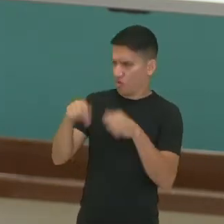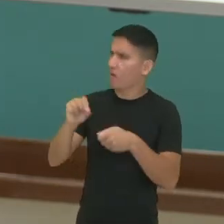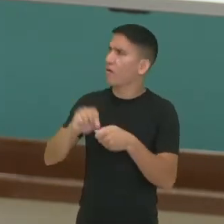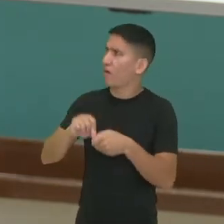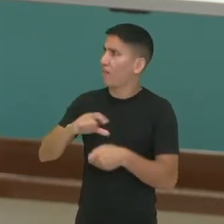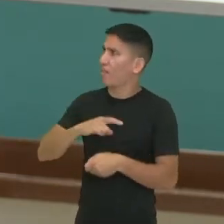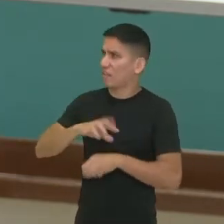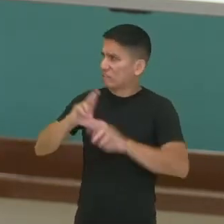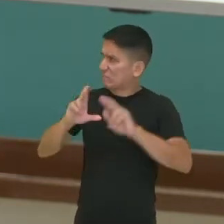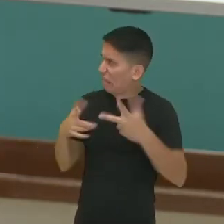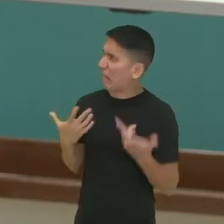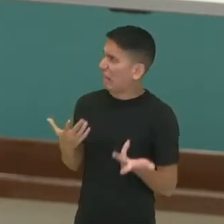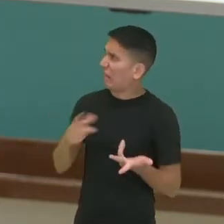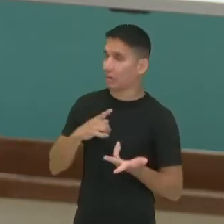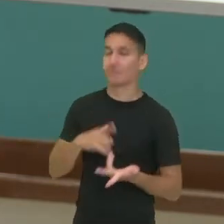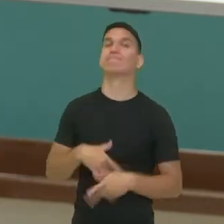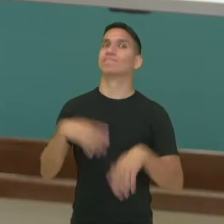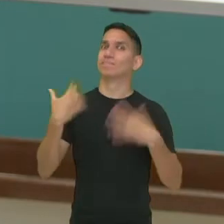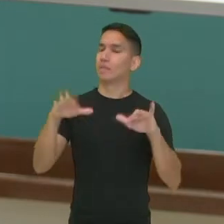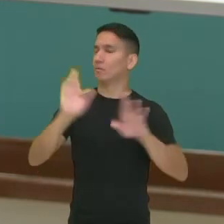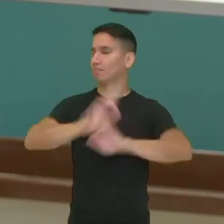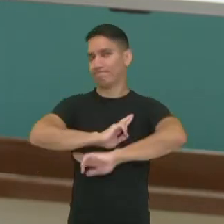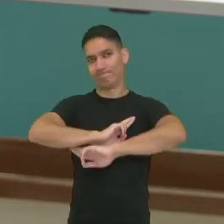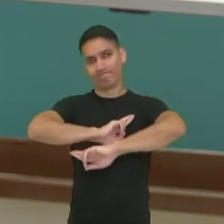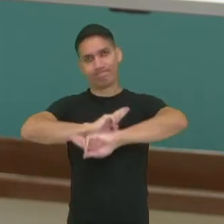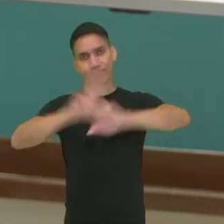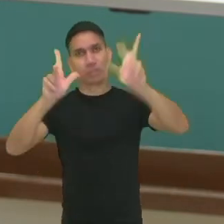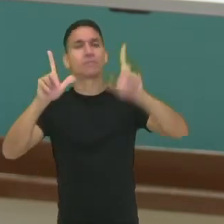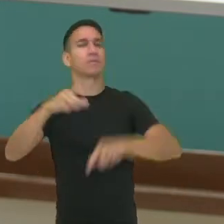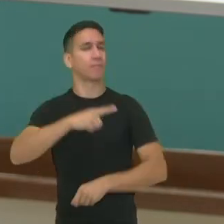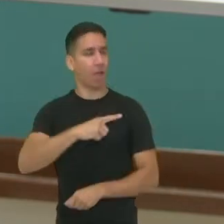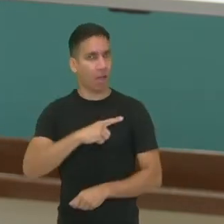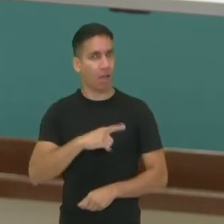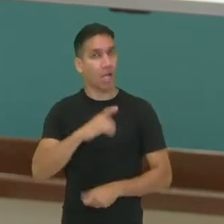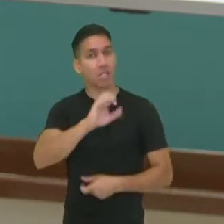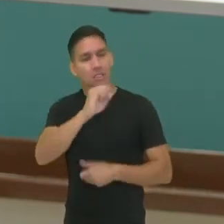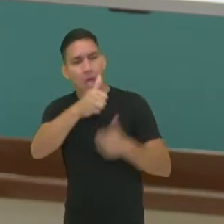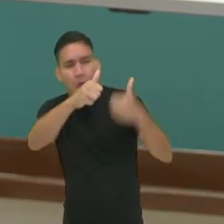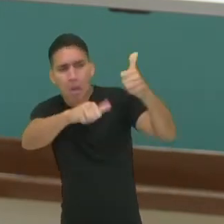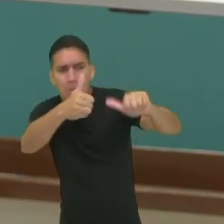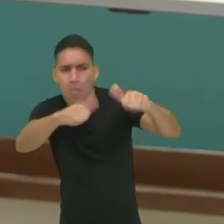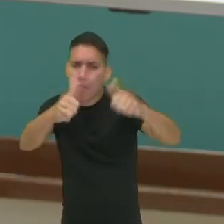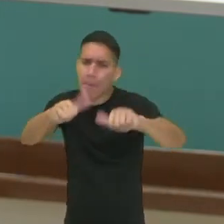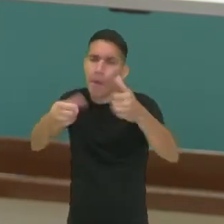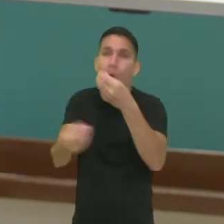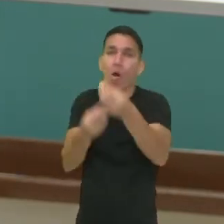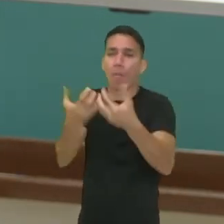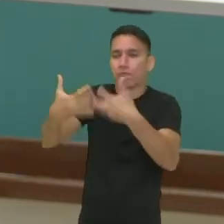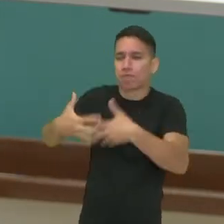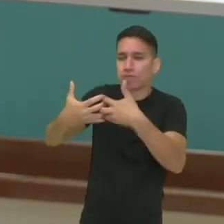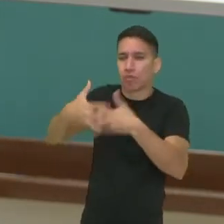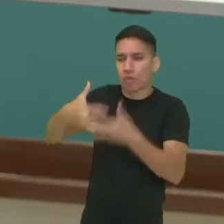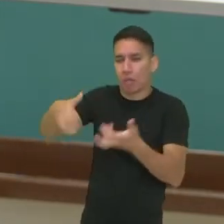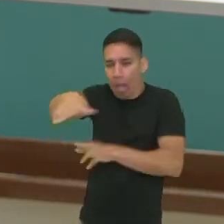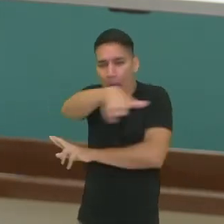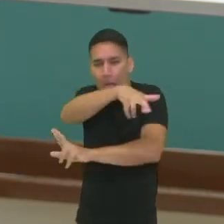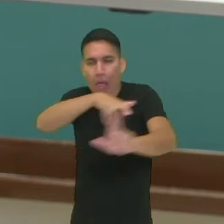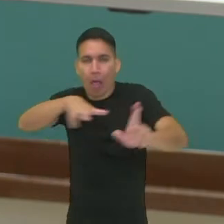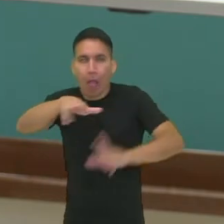diferença? Muita diferença, muita diferença. Se nós analisarmos a reatividade, analisarmos